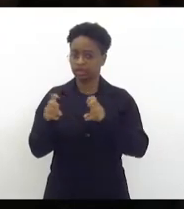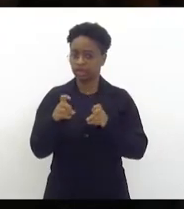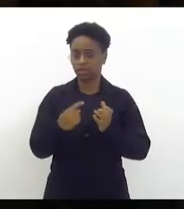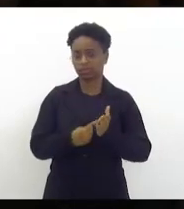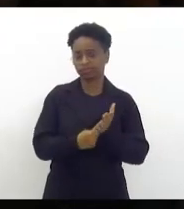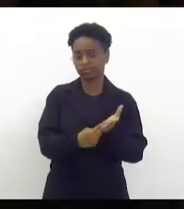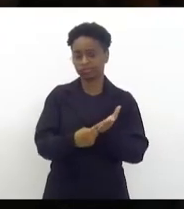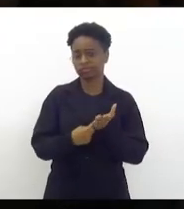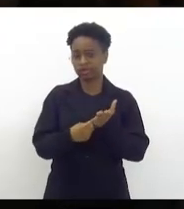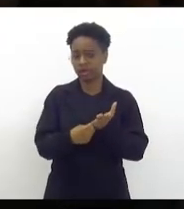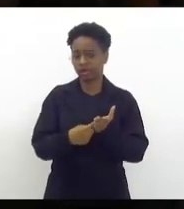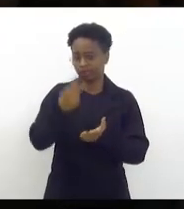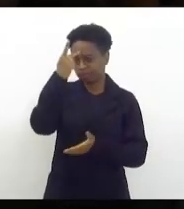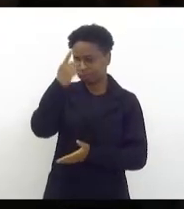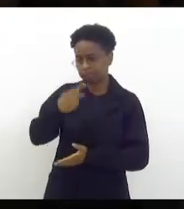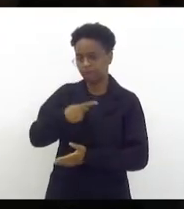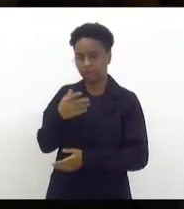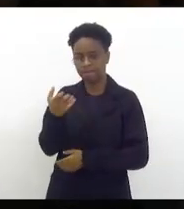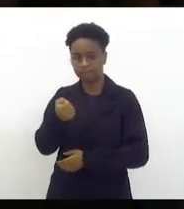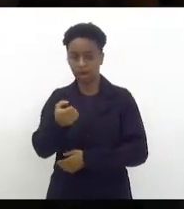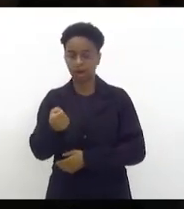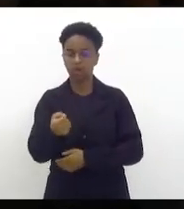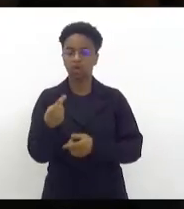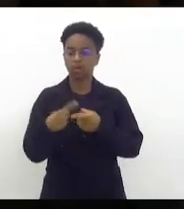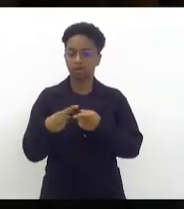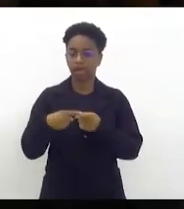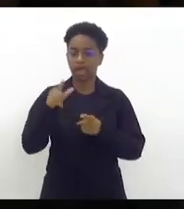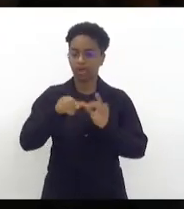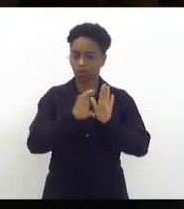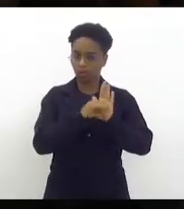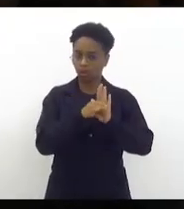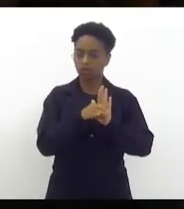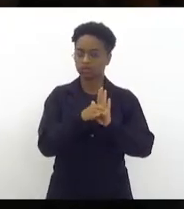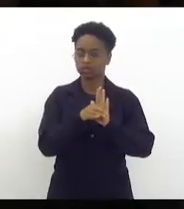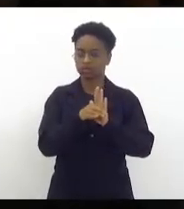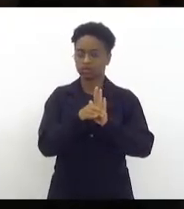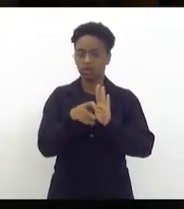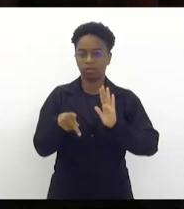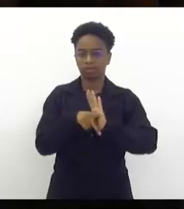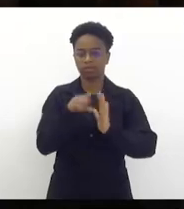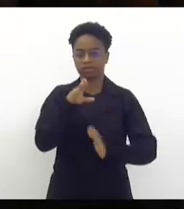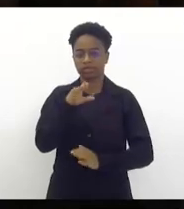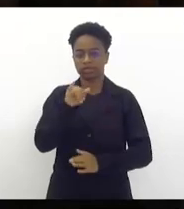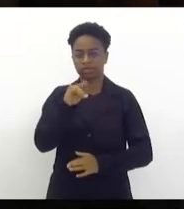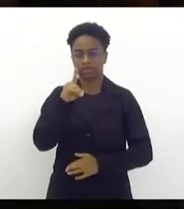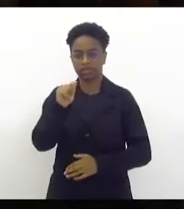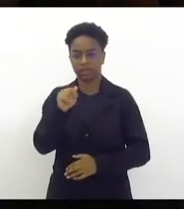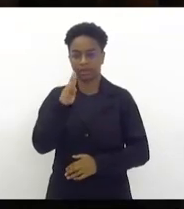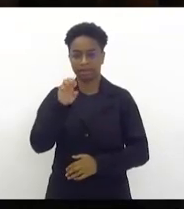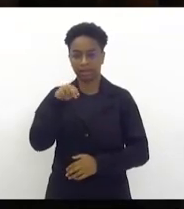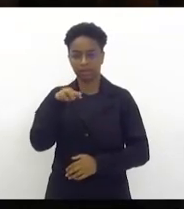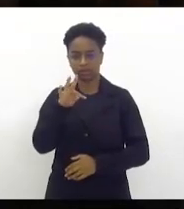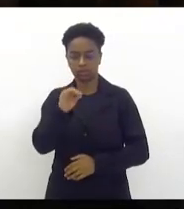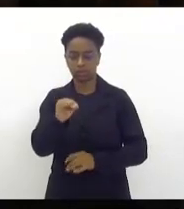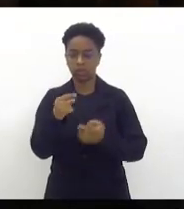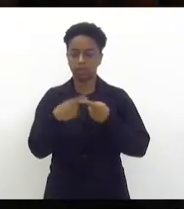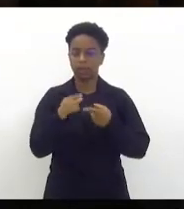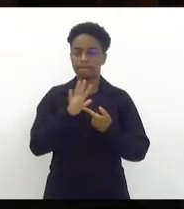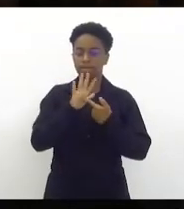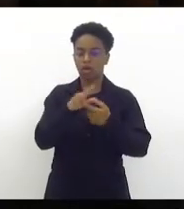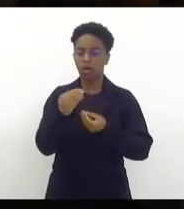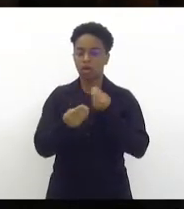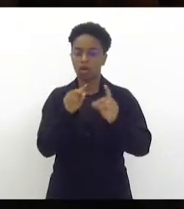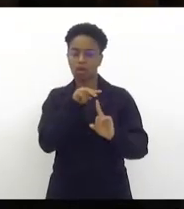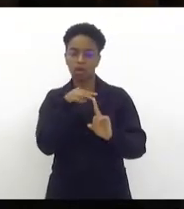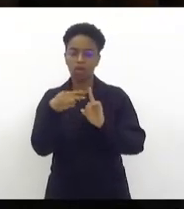pacto narcísico da branquitude, que é um conceito de Cida Bento, que traz todo um olhar